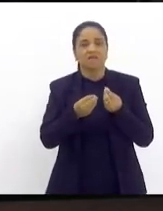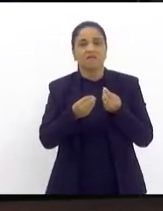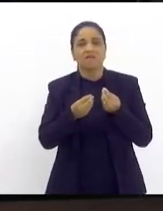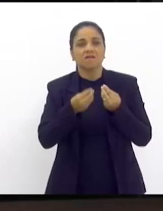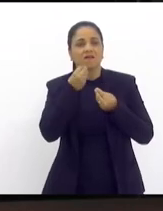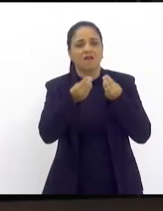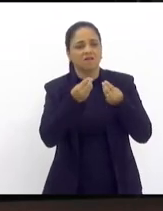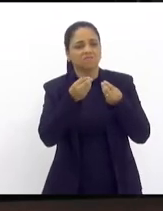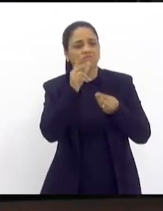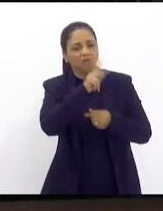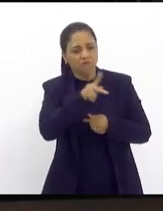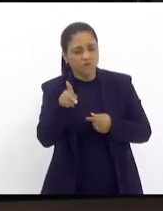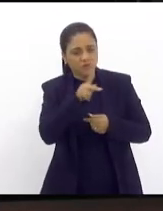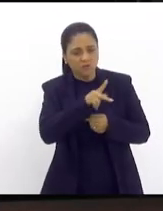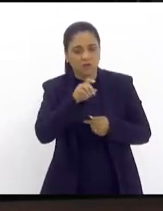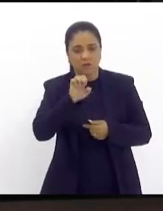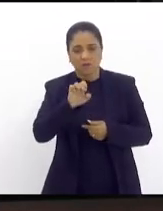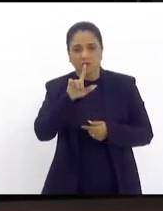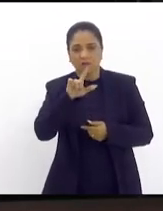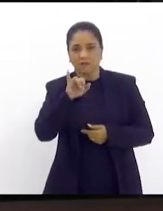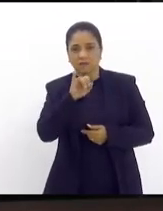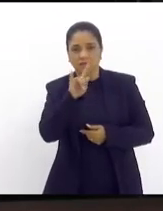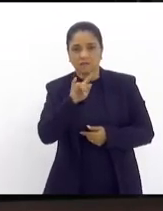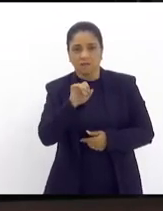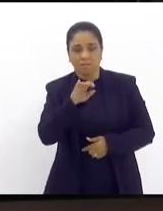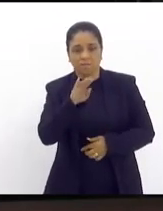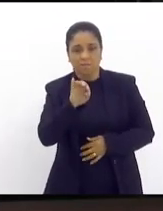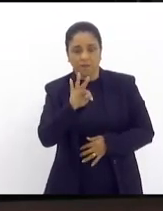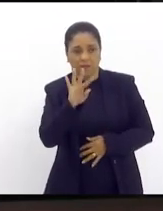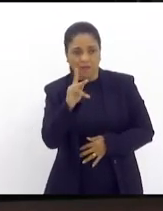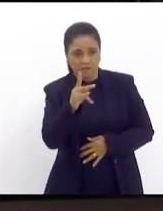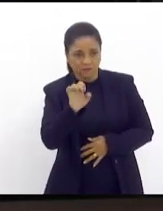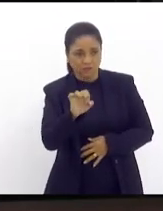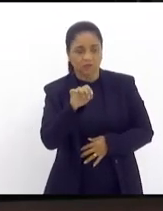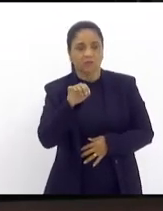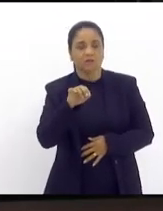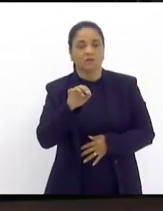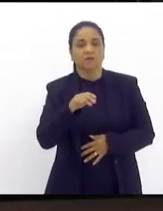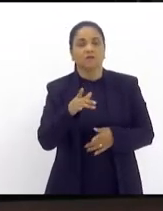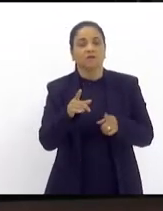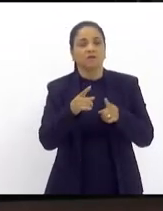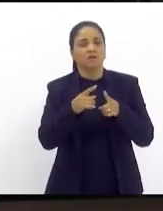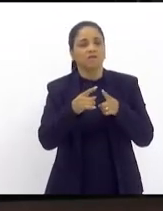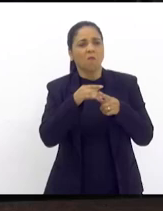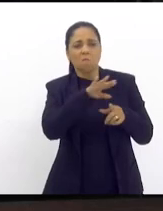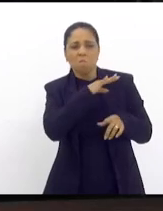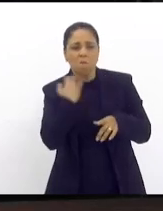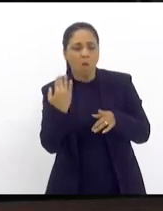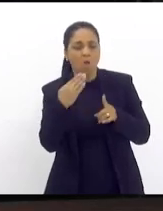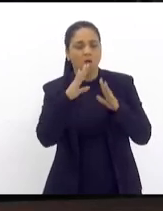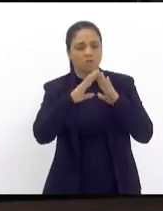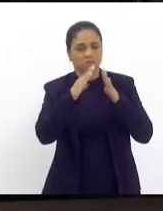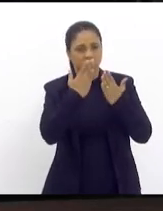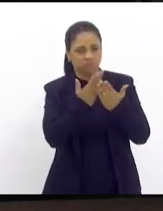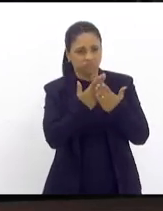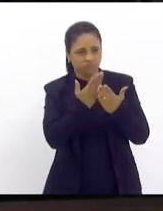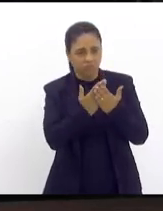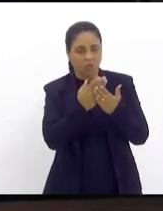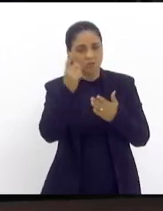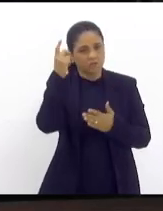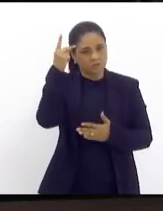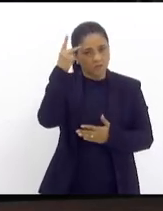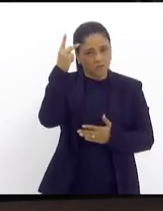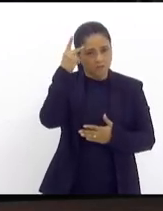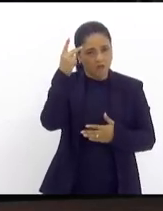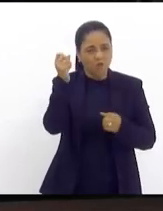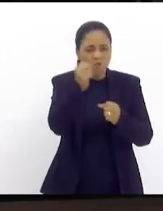Elizabeth terreiro que foi morta na escola em São Paulo e deixar o meu abraço a